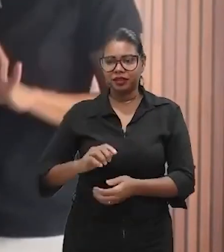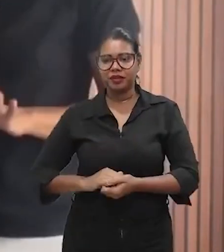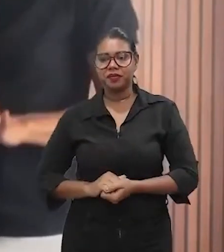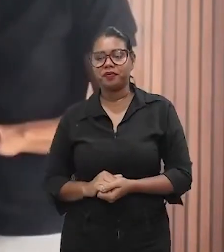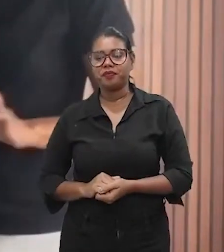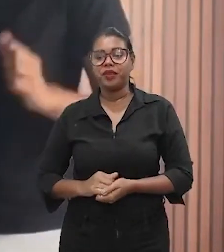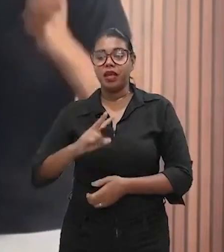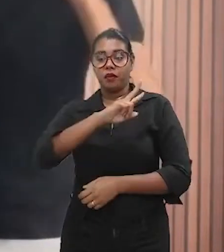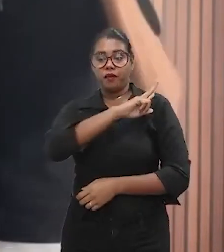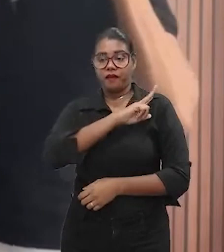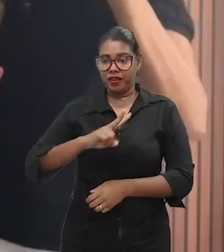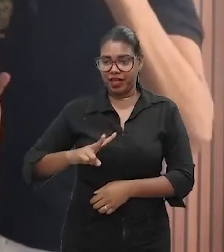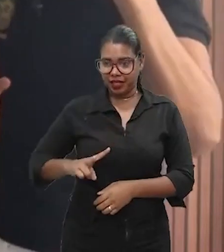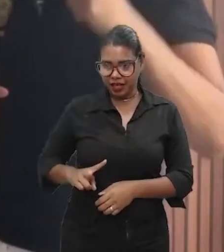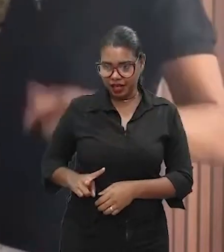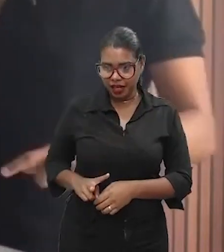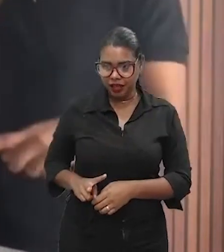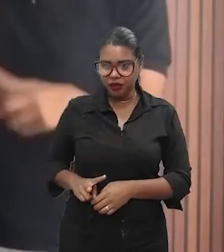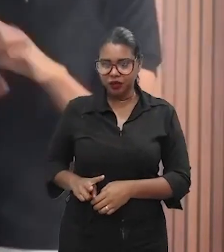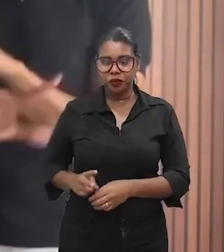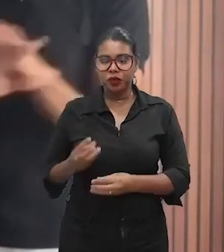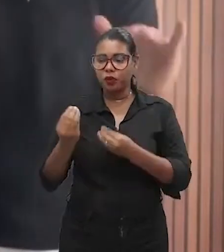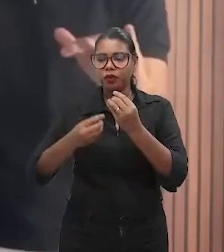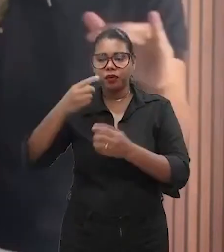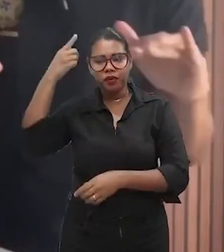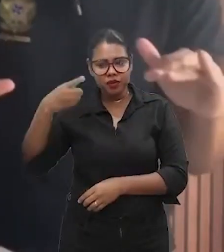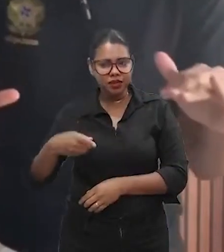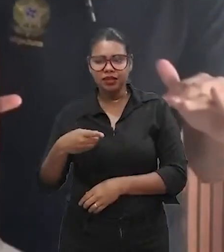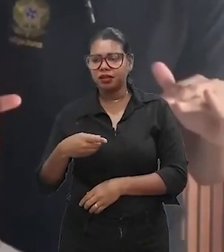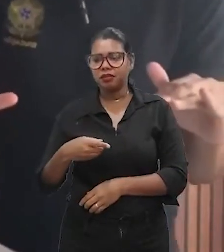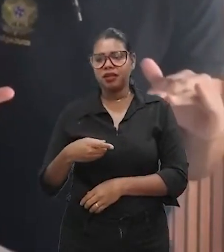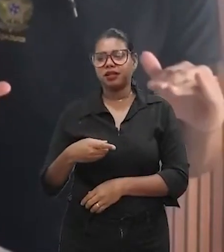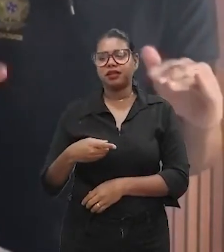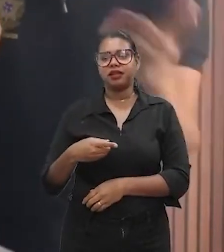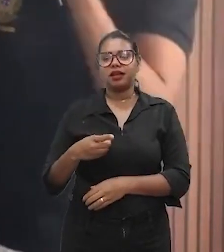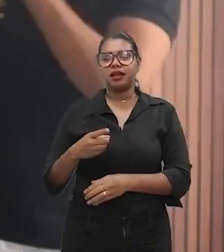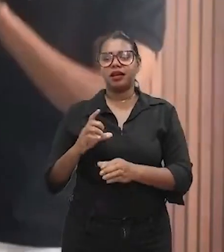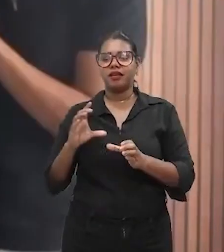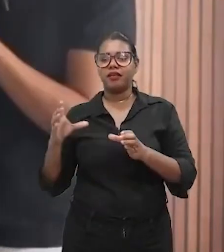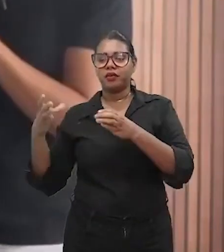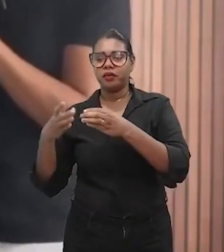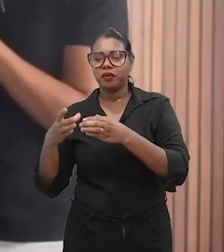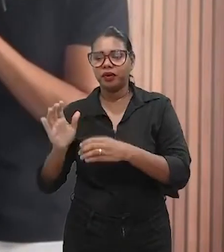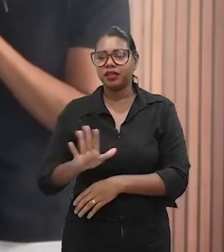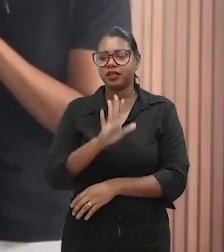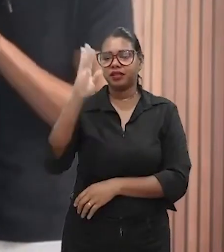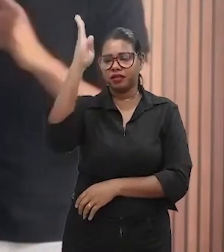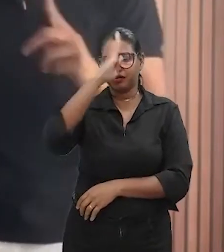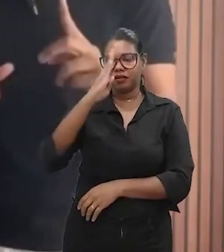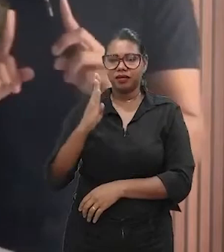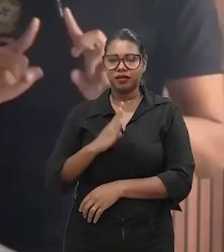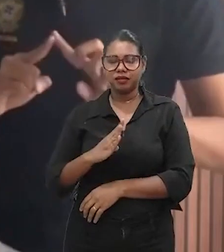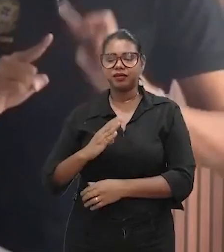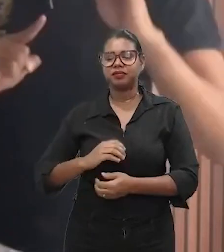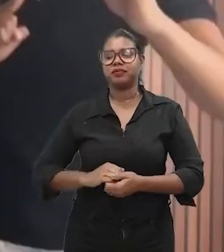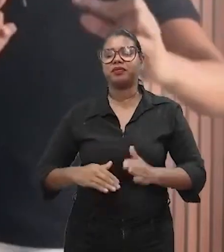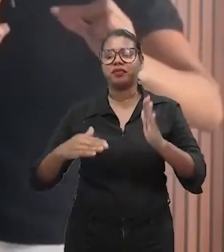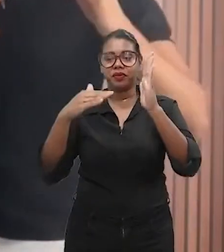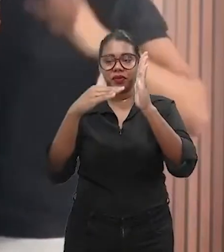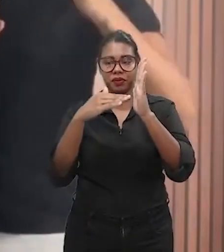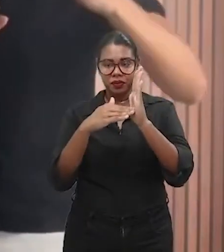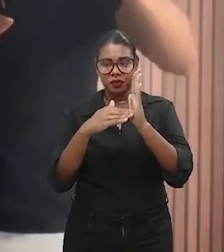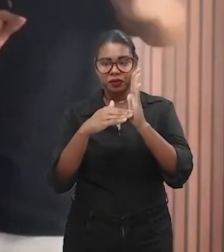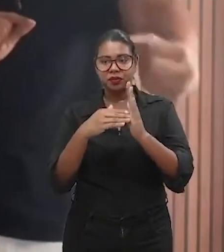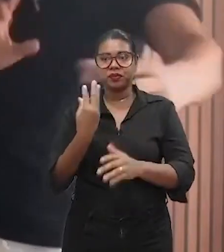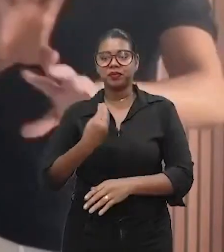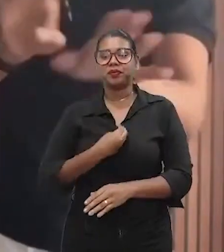um vereador de hoje em dia com poderes do Congresso Nacional Brasileiro de hoje em dia. Só que antigamente. Entenderam agora? Então, ele vivia numa